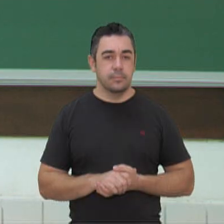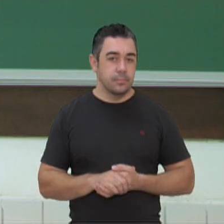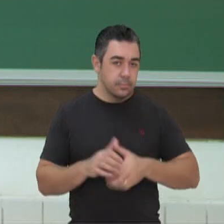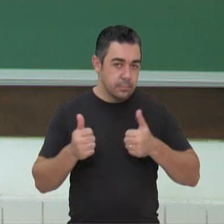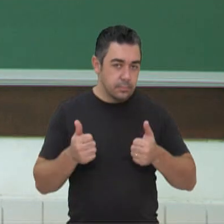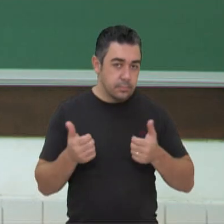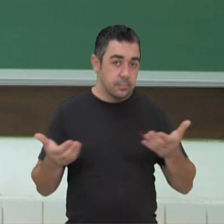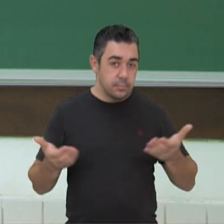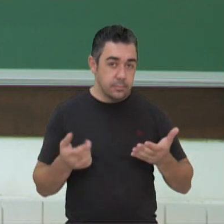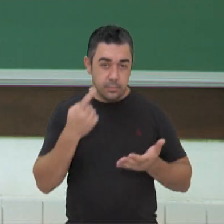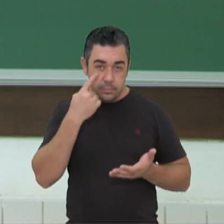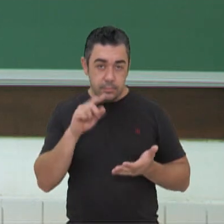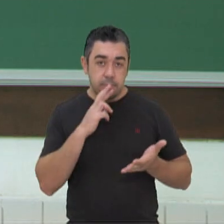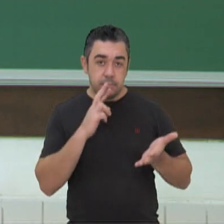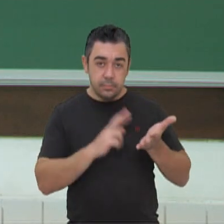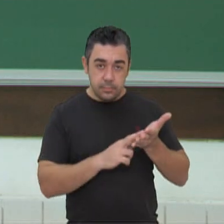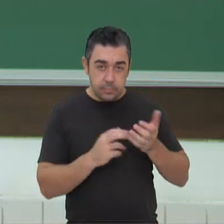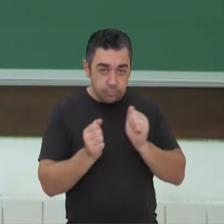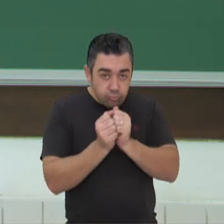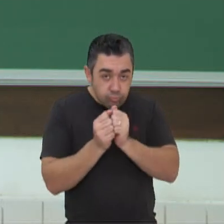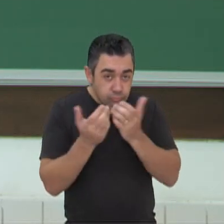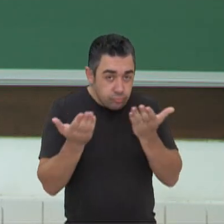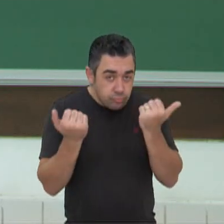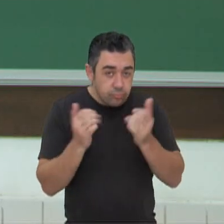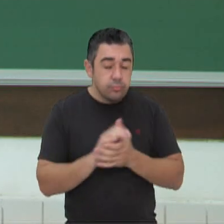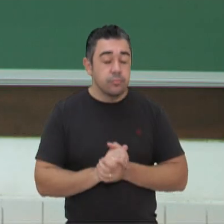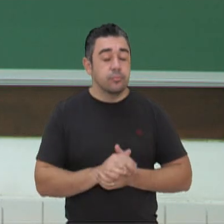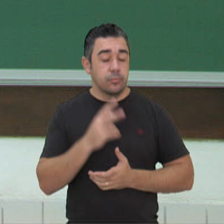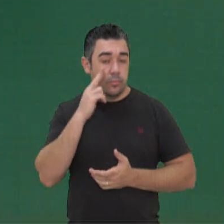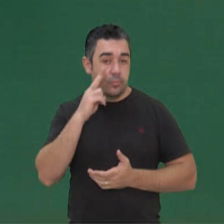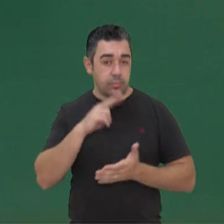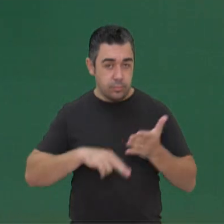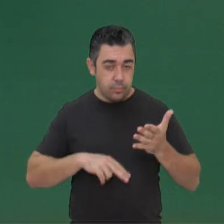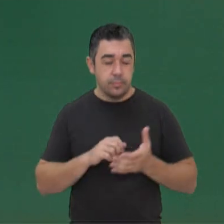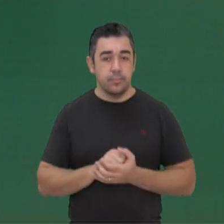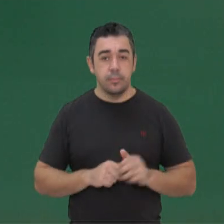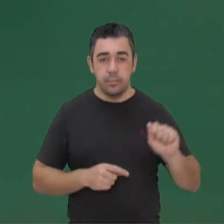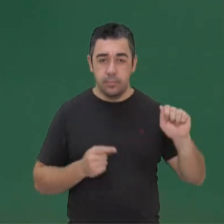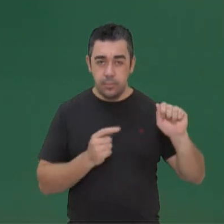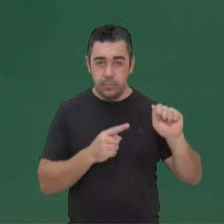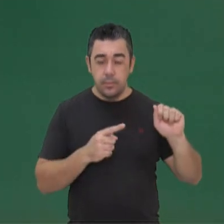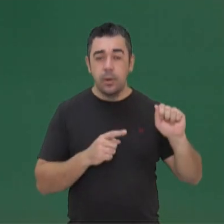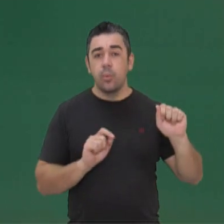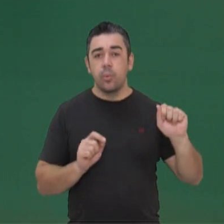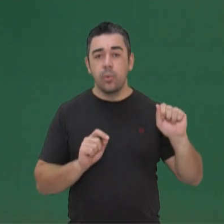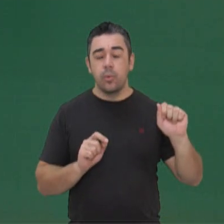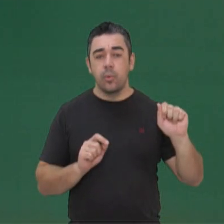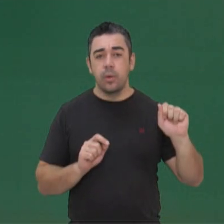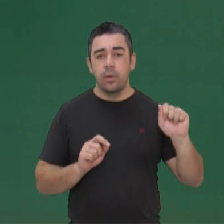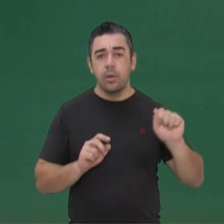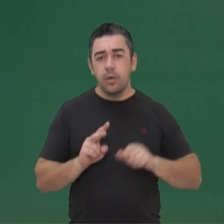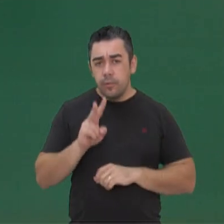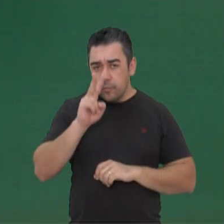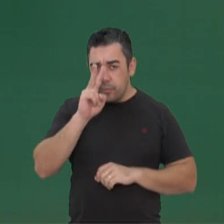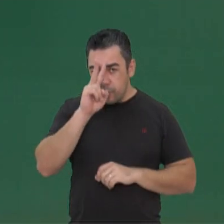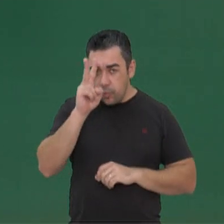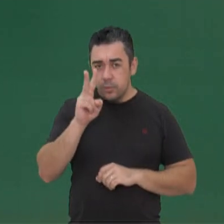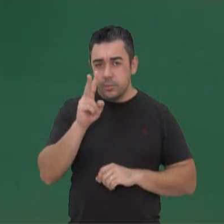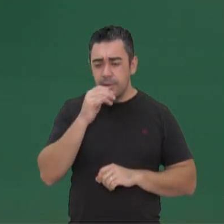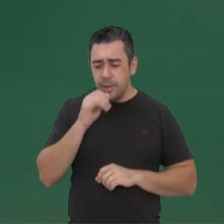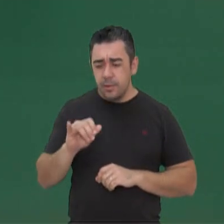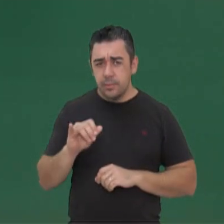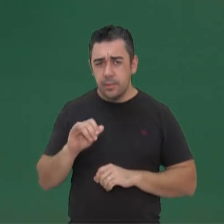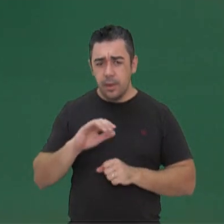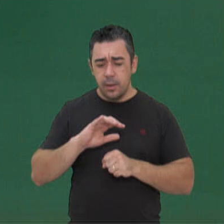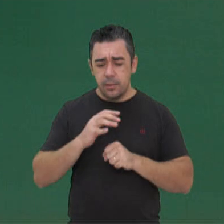Tudo bem, gente, então vamos responder junto com vocês aqui. Veja, letra A, força elétrica e campo elétrico. Aqui no caso as